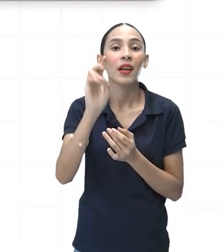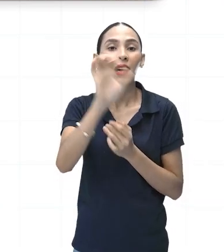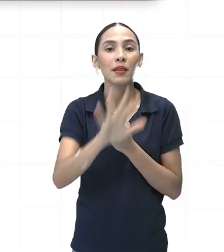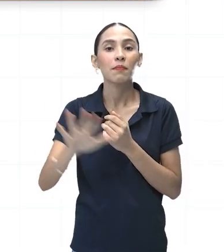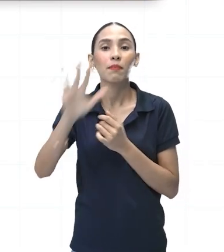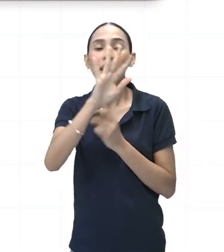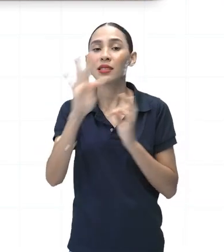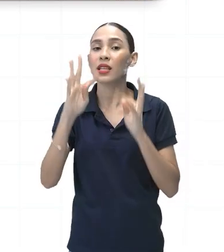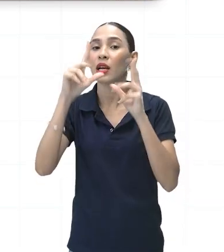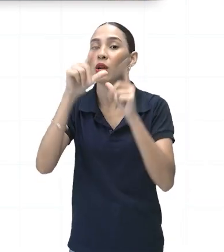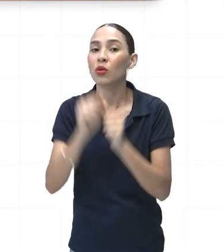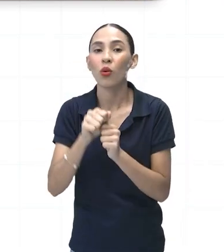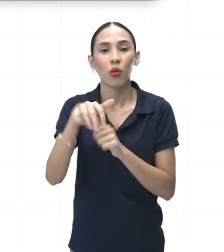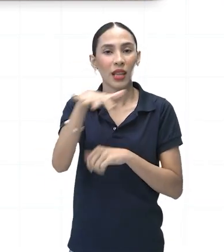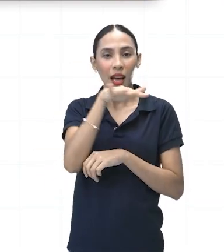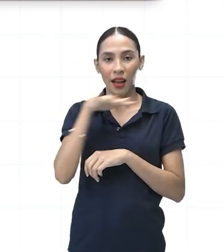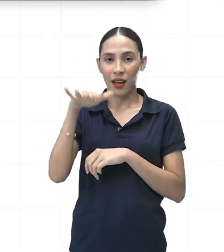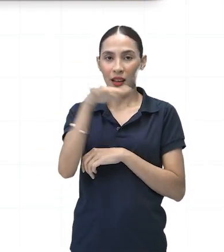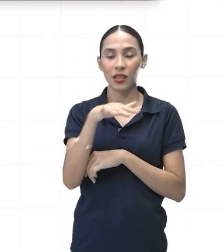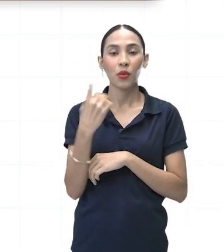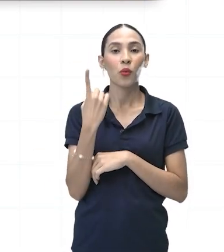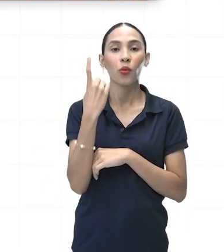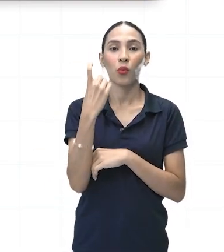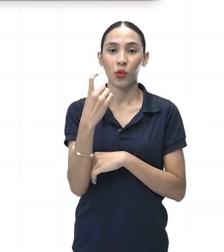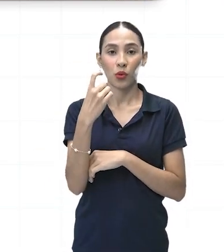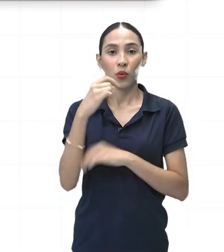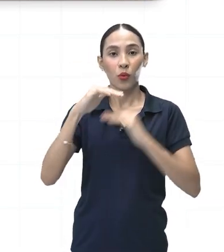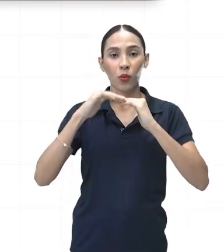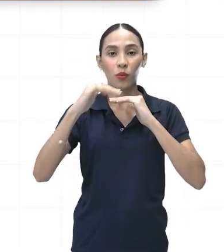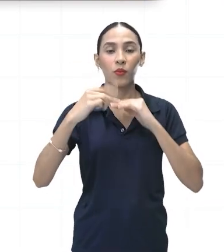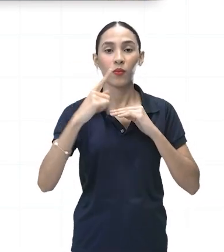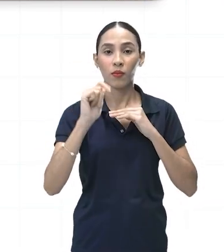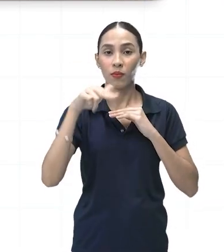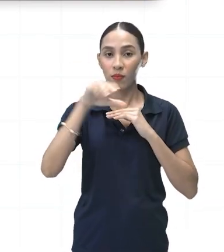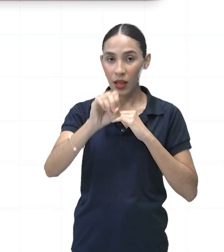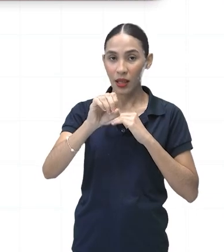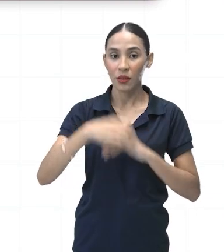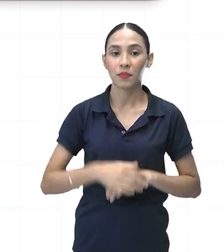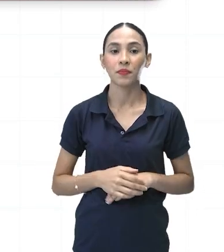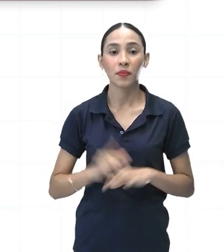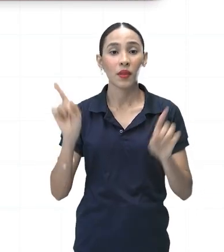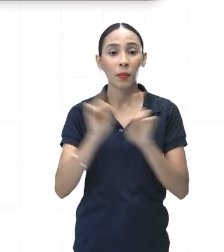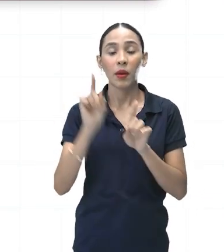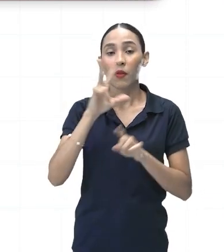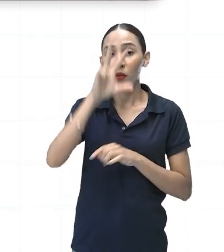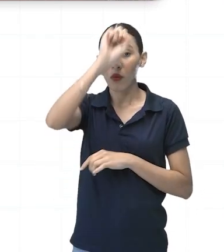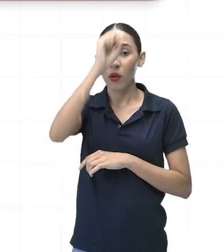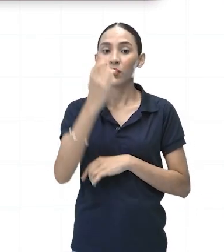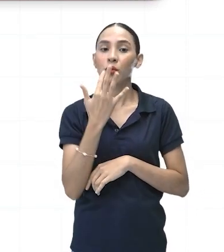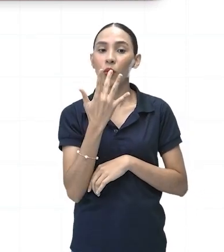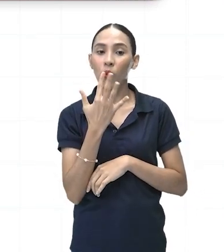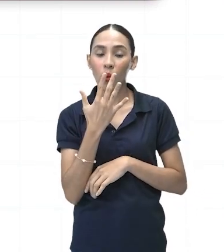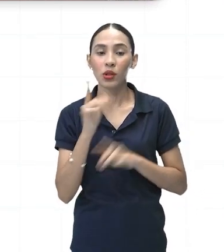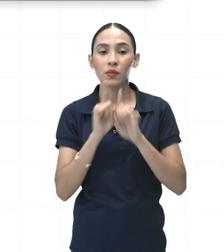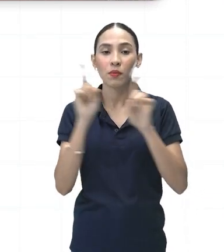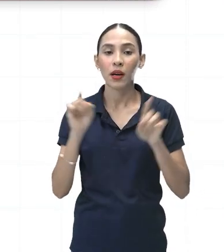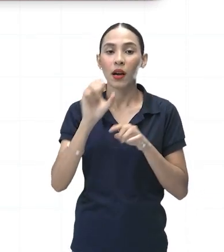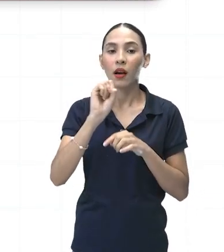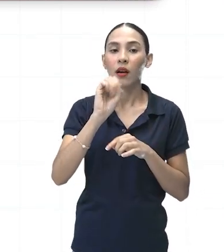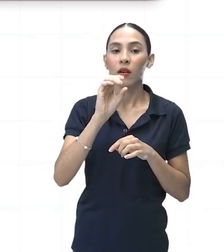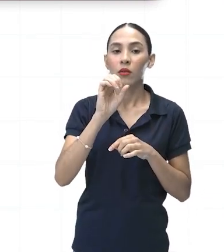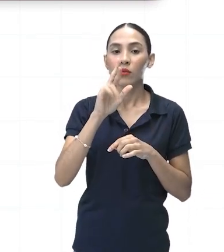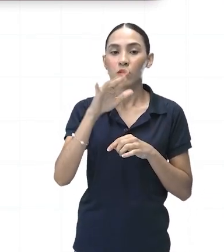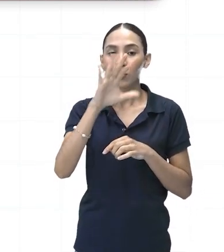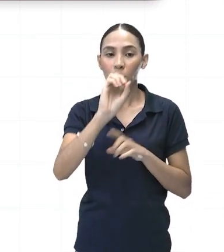em todos os ângulos em um único plano. Predomínio de cores, né? Mais sóbrias